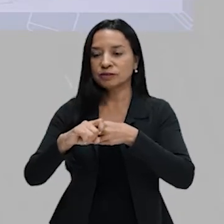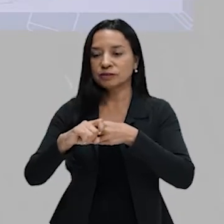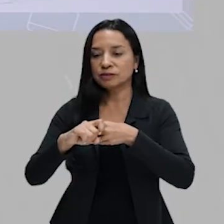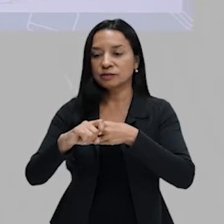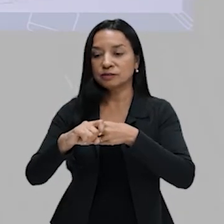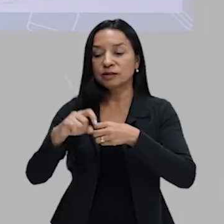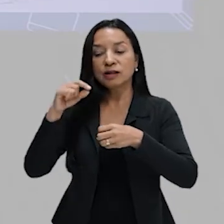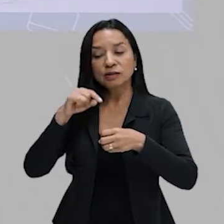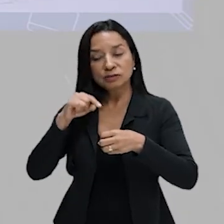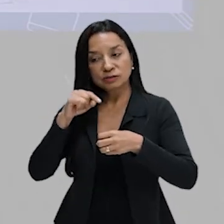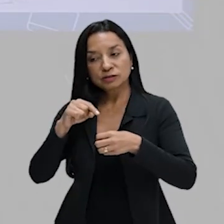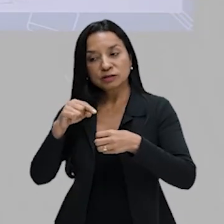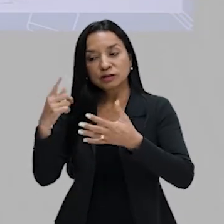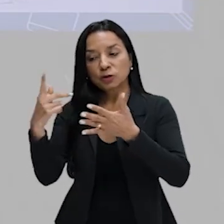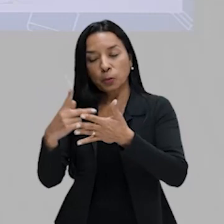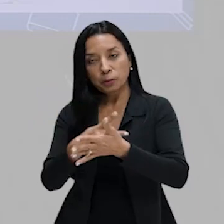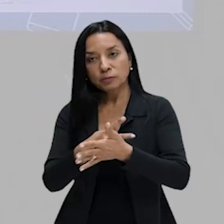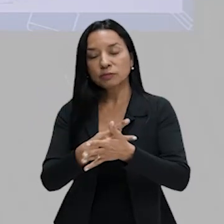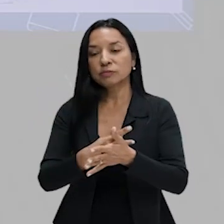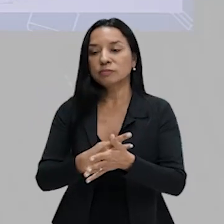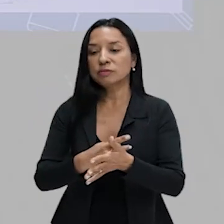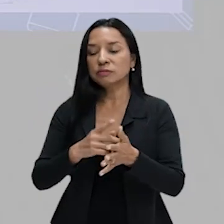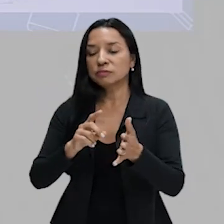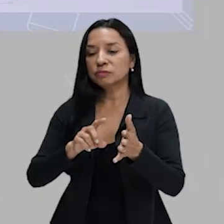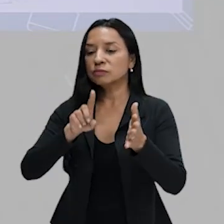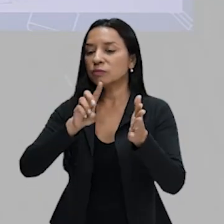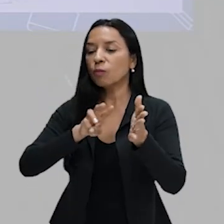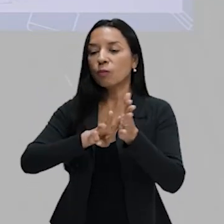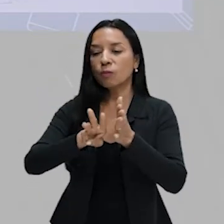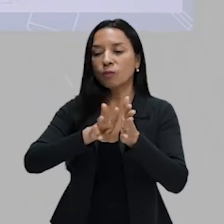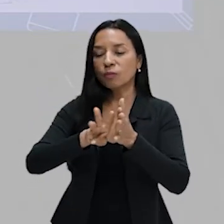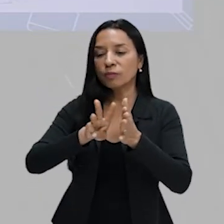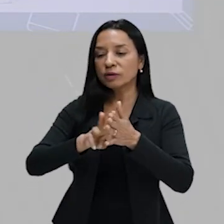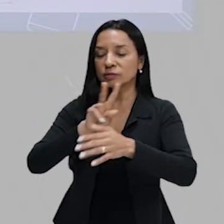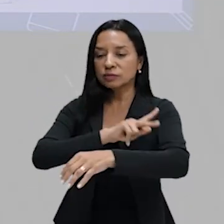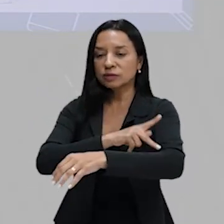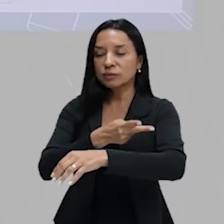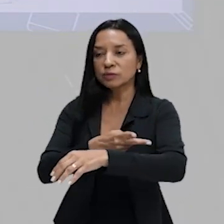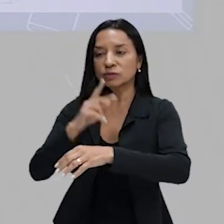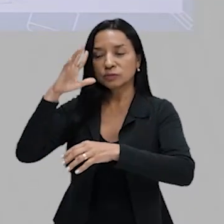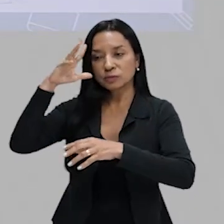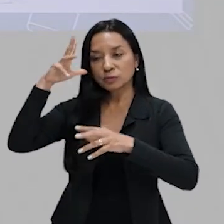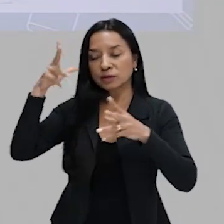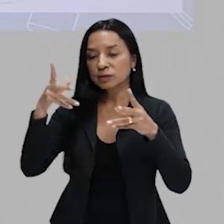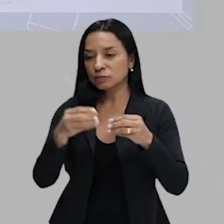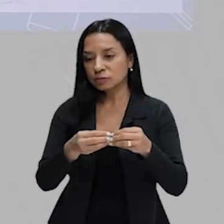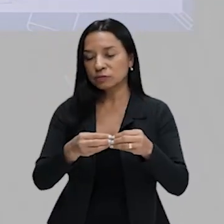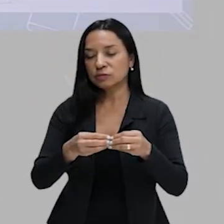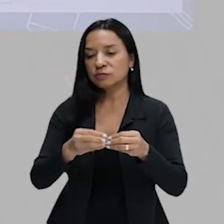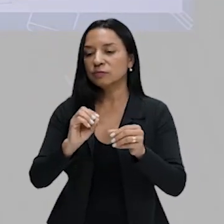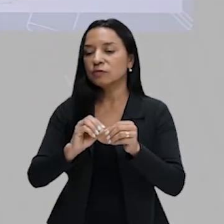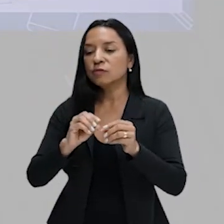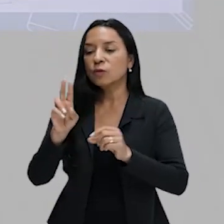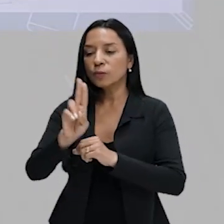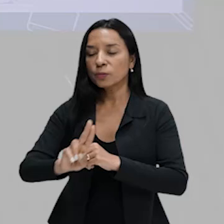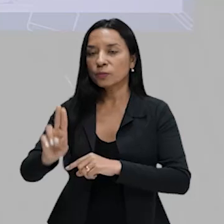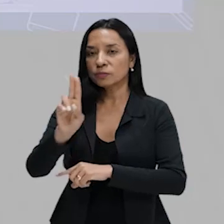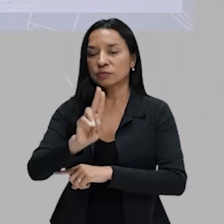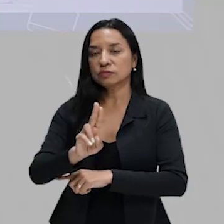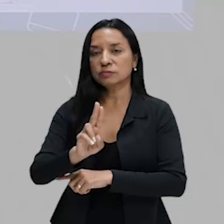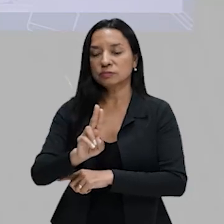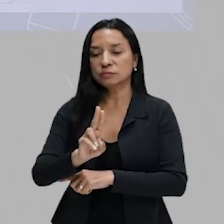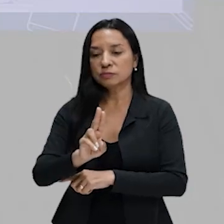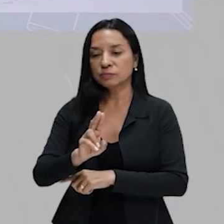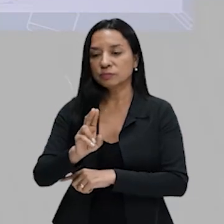situação onde o método hipotético aqui, né, o hipotético dedutivo foi utilizado.